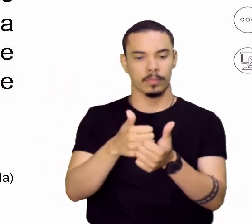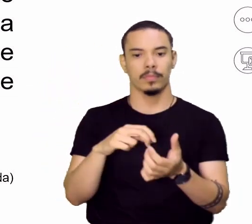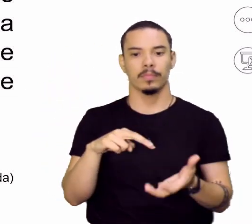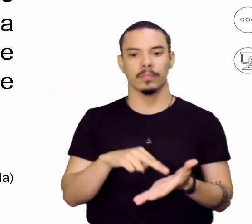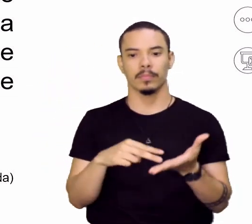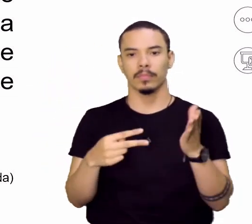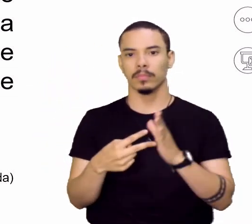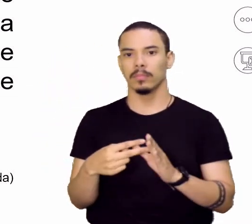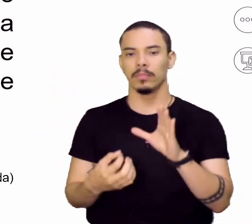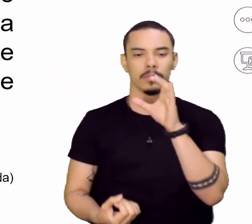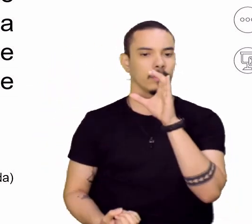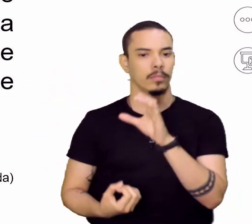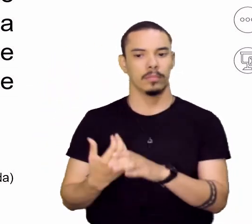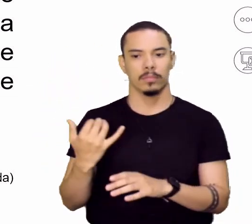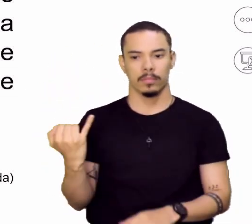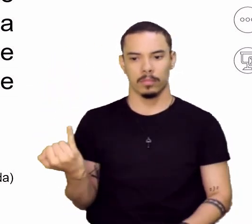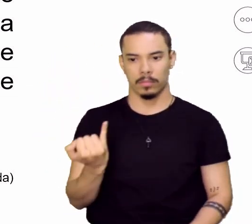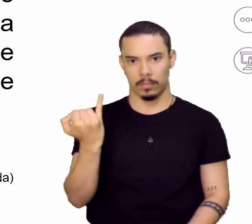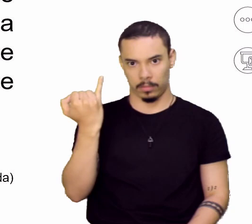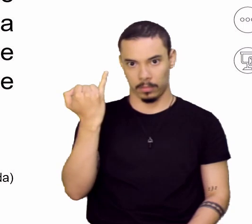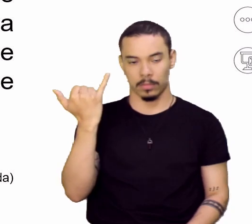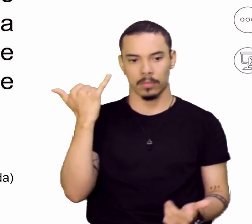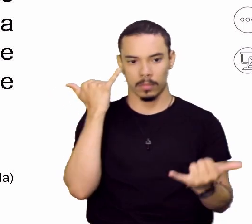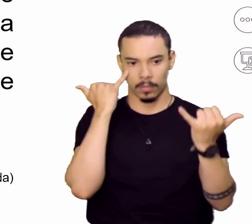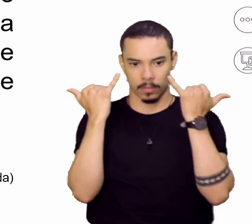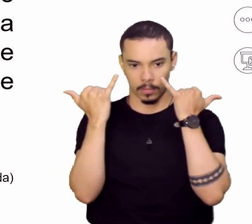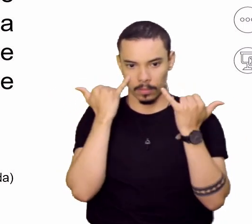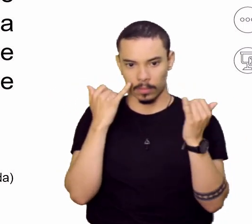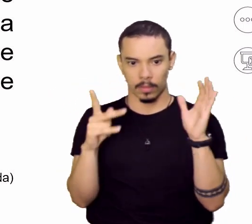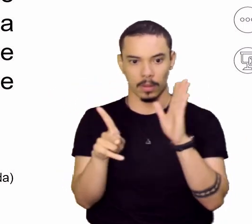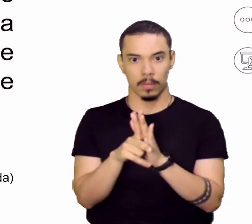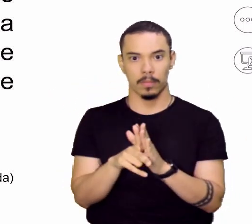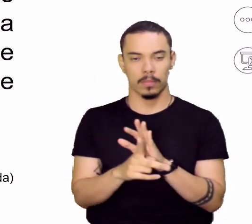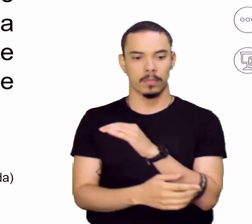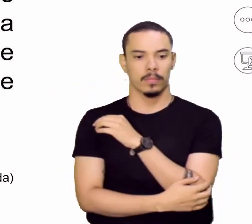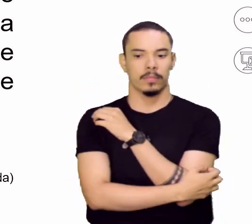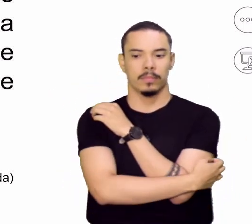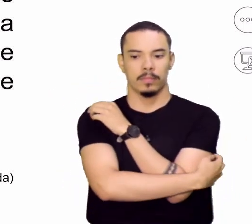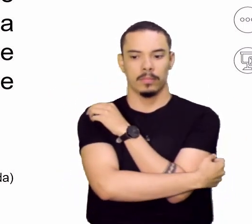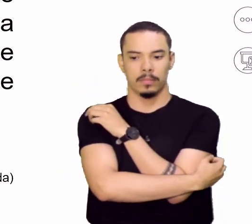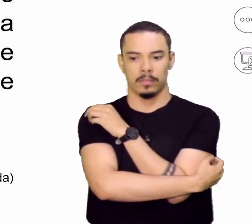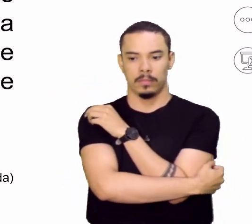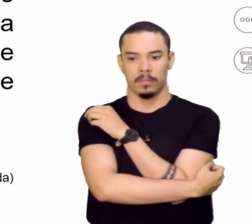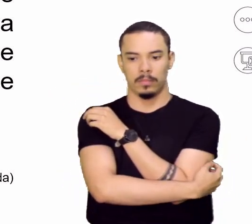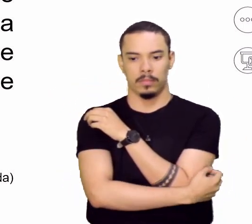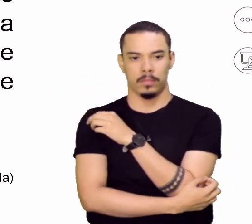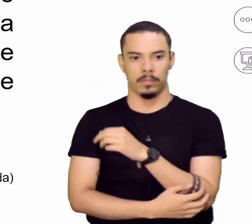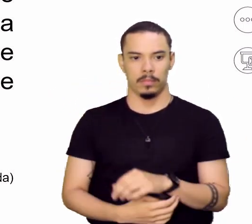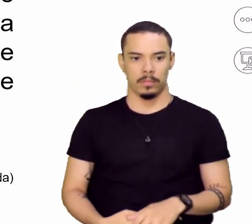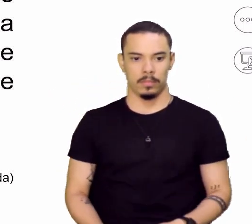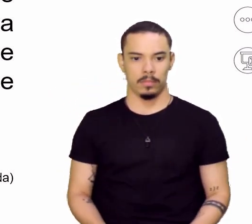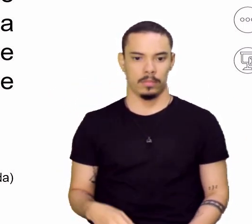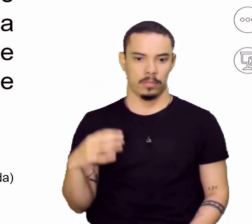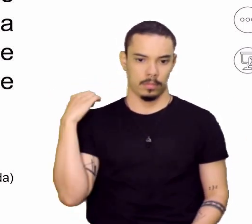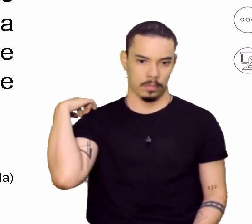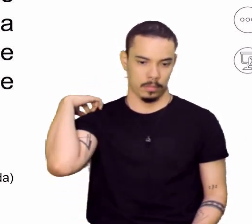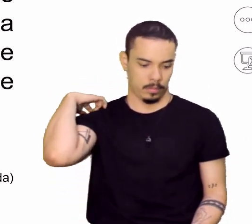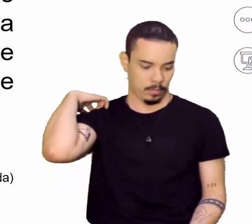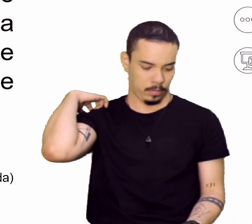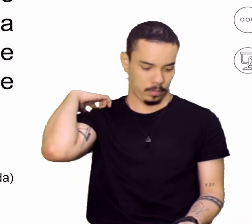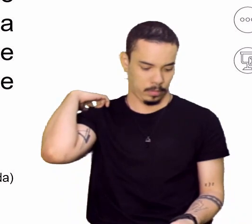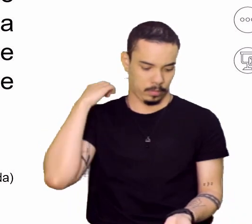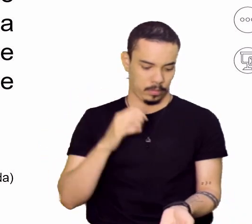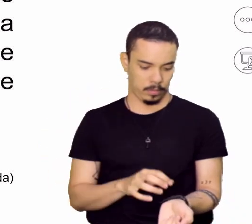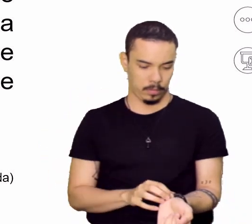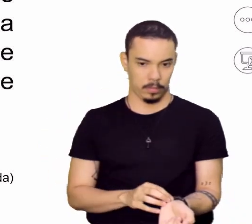conceder demasiadamente importância aos dados fornecidos pelos sentidos. O que são os sentidos? Que é a